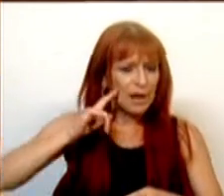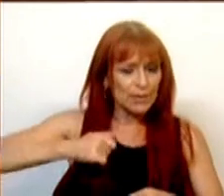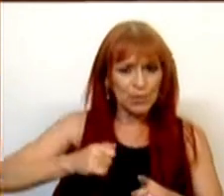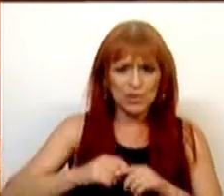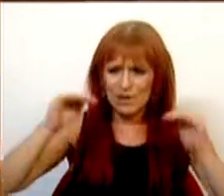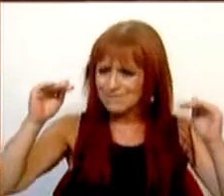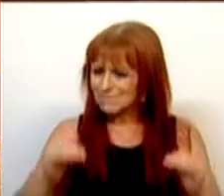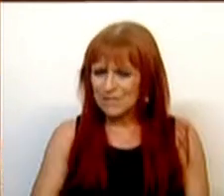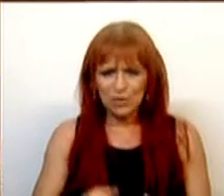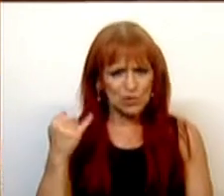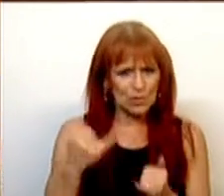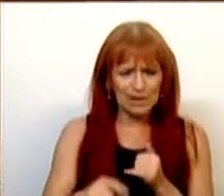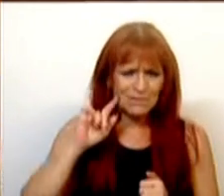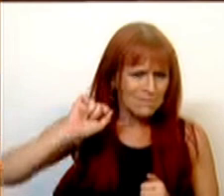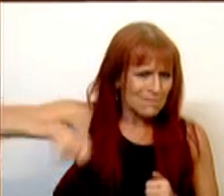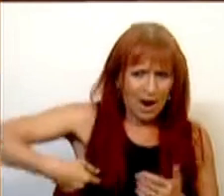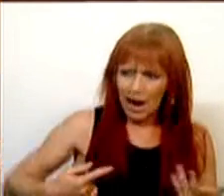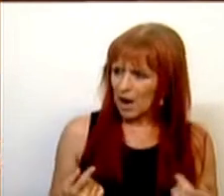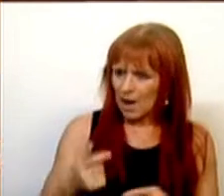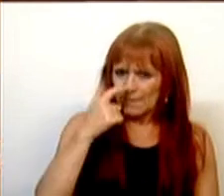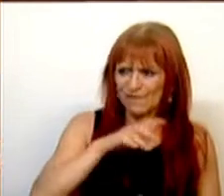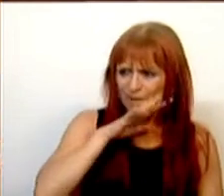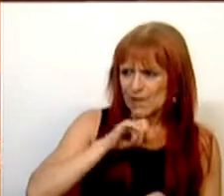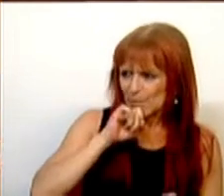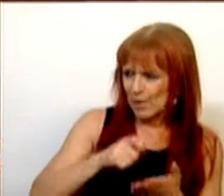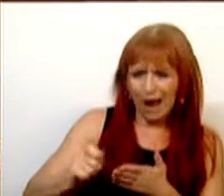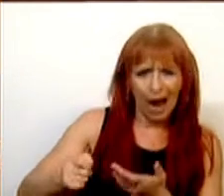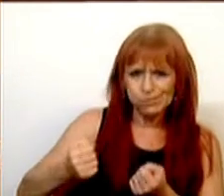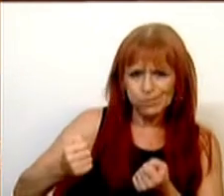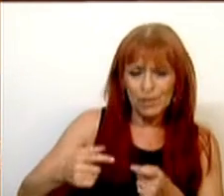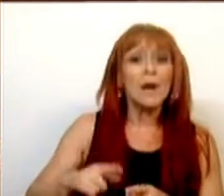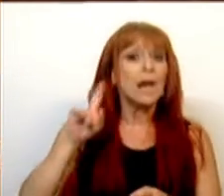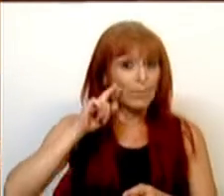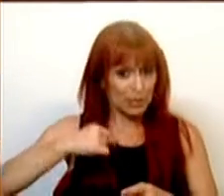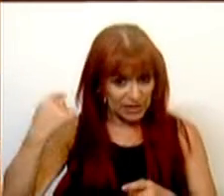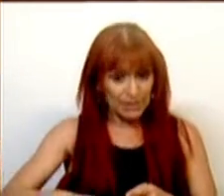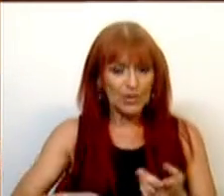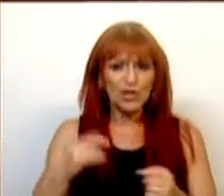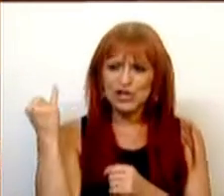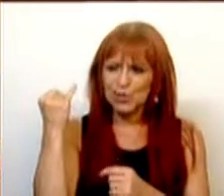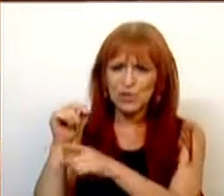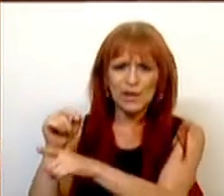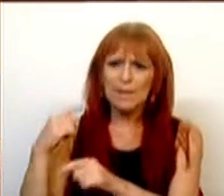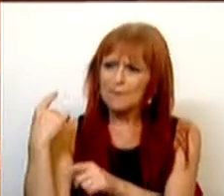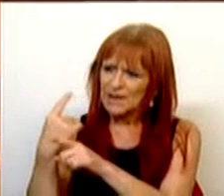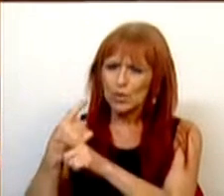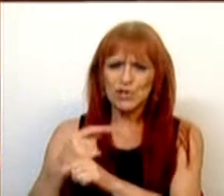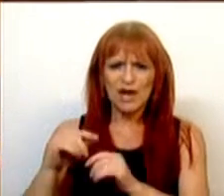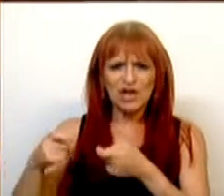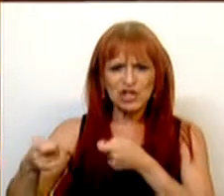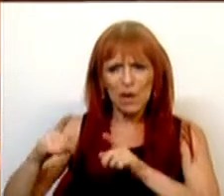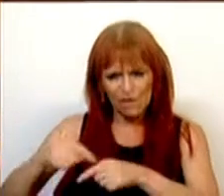importância de mitigar o risco de incumprimento por parte das nossas famílias e a importância que têm das instituições manterem uma